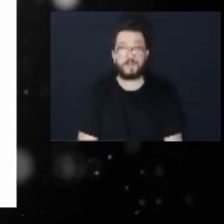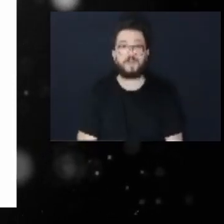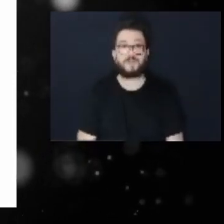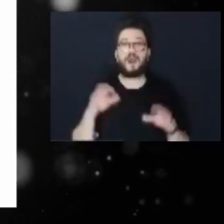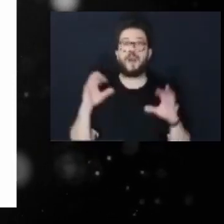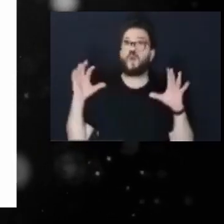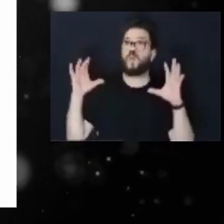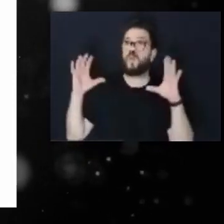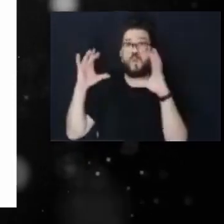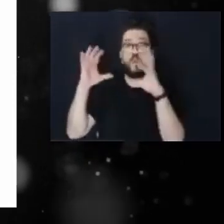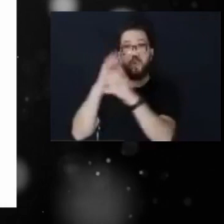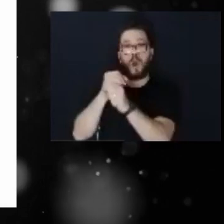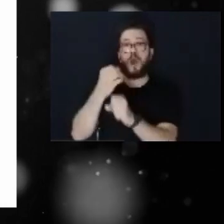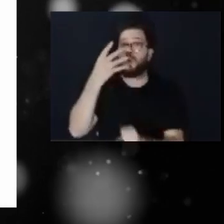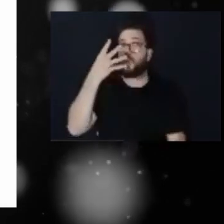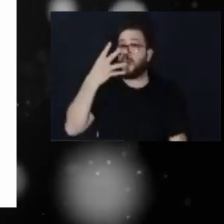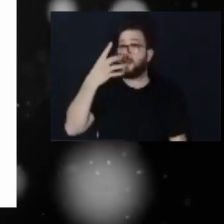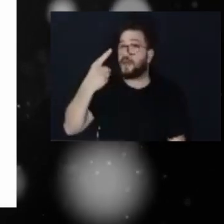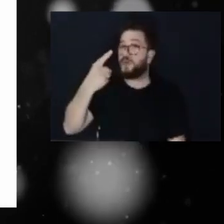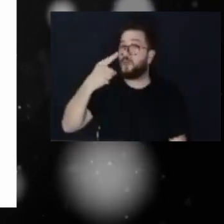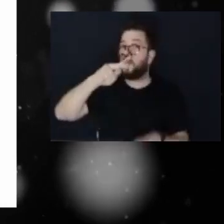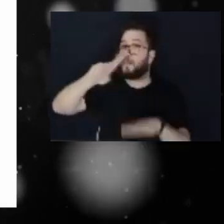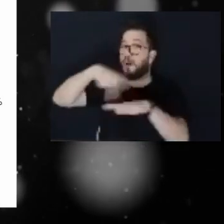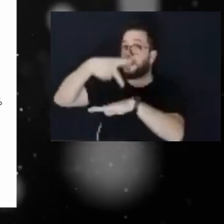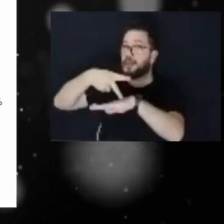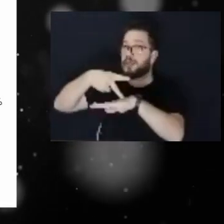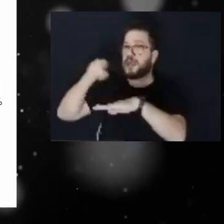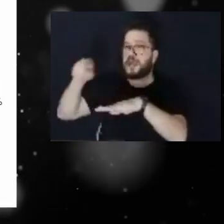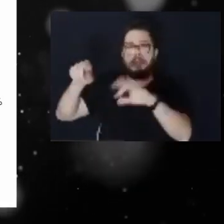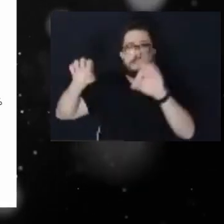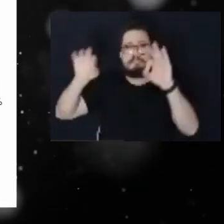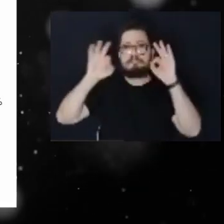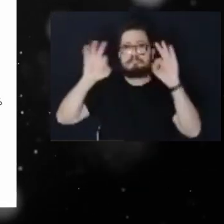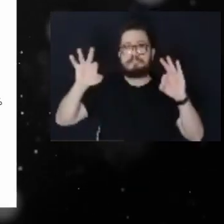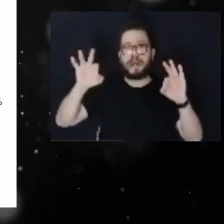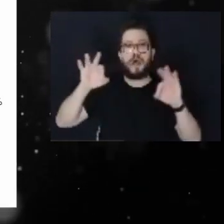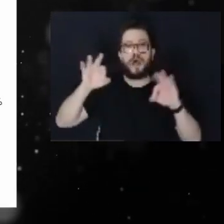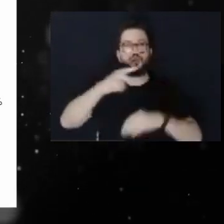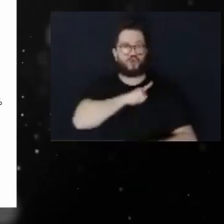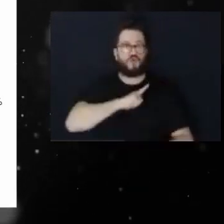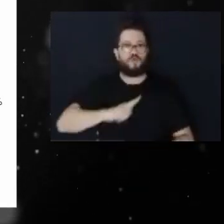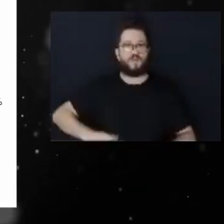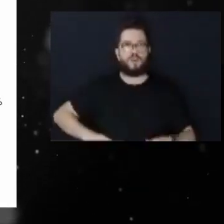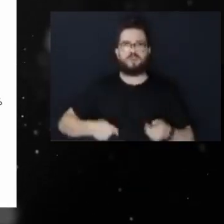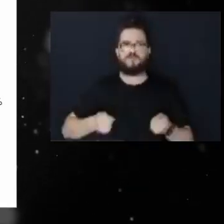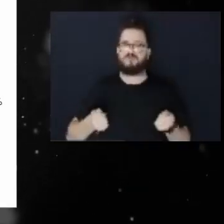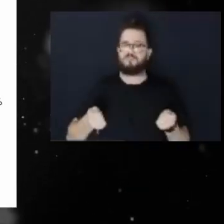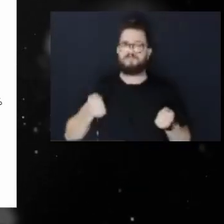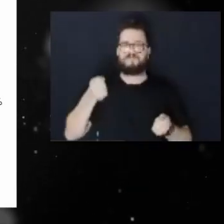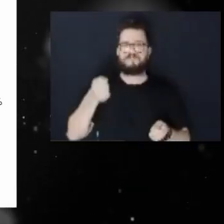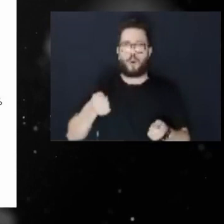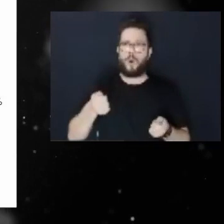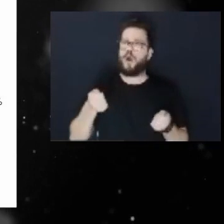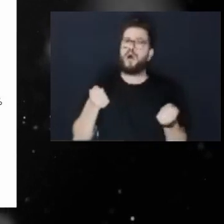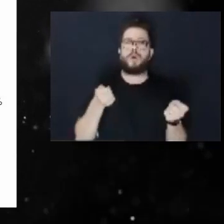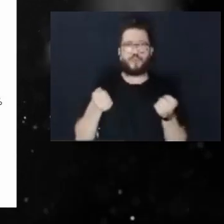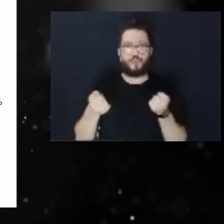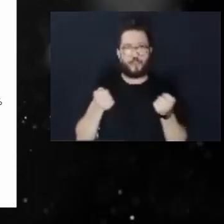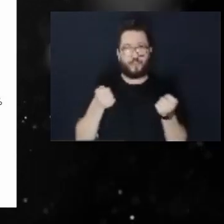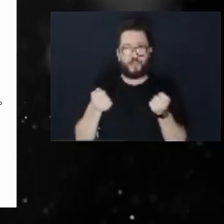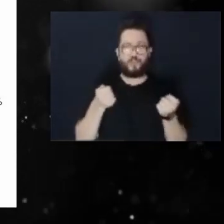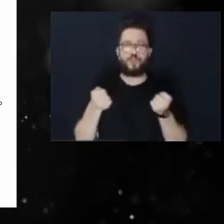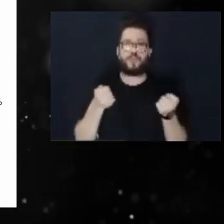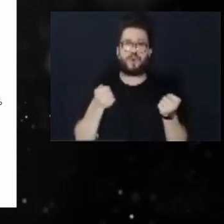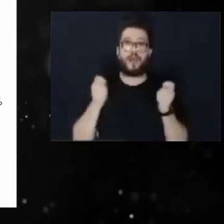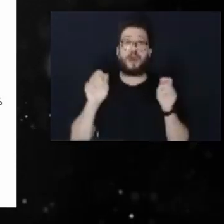medidas realizadas pelos governos mais eficientes em conter a pandemia. O fechamento de escolas e